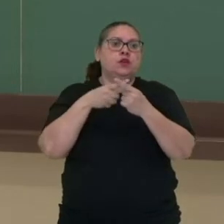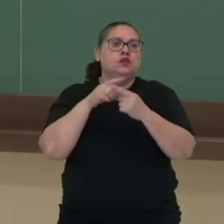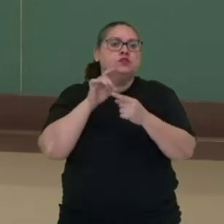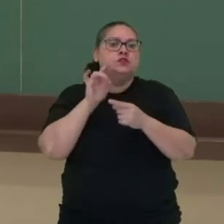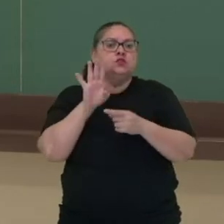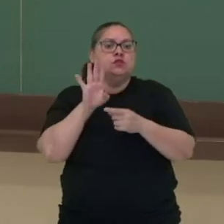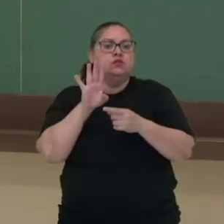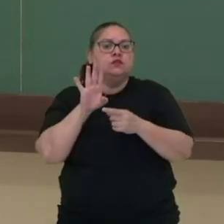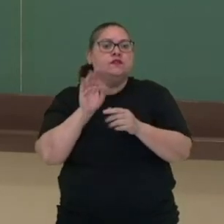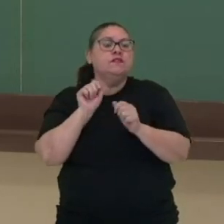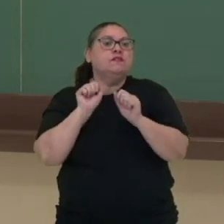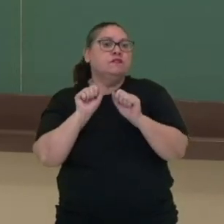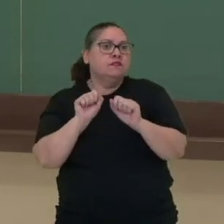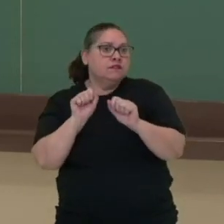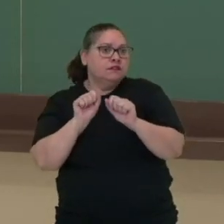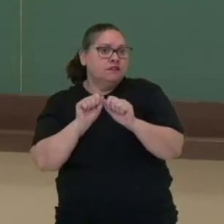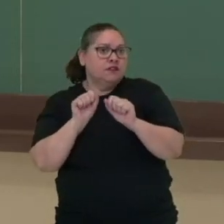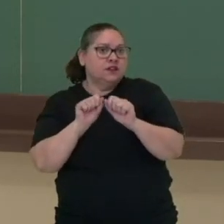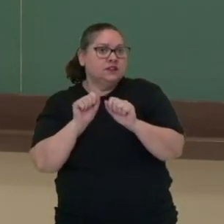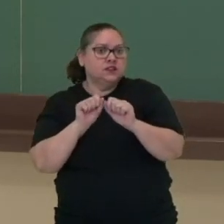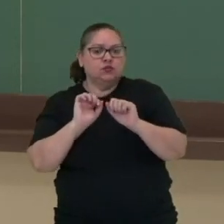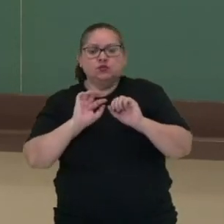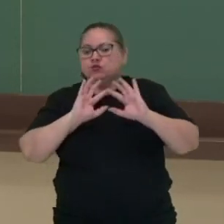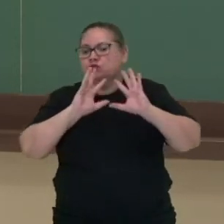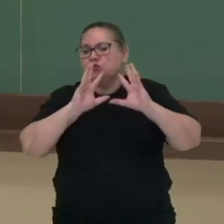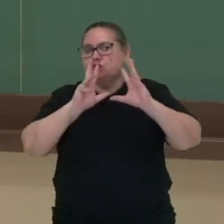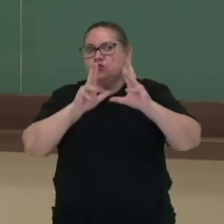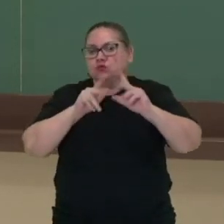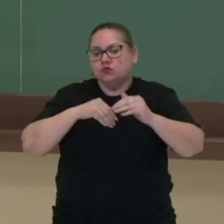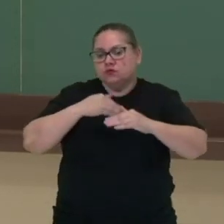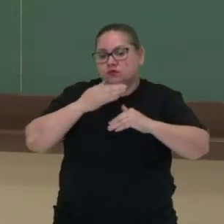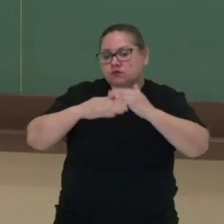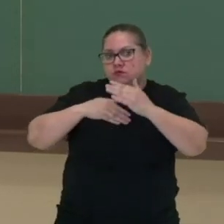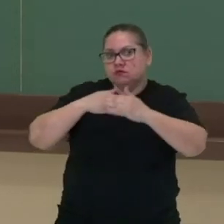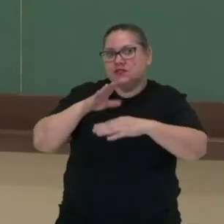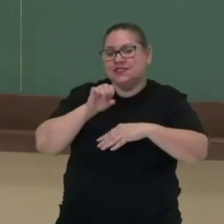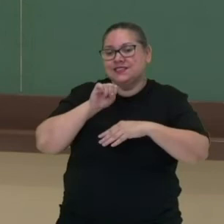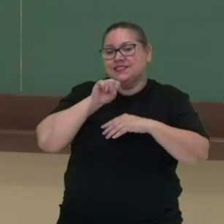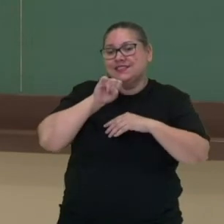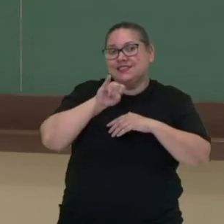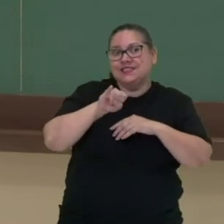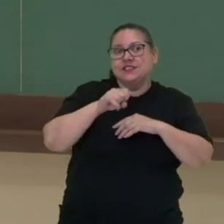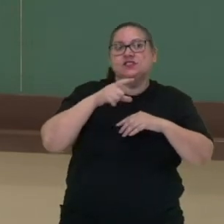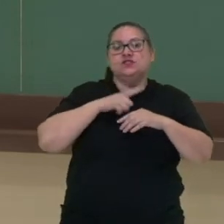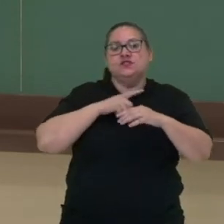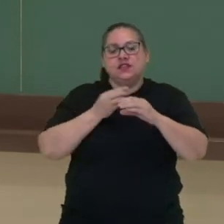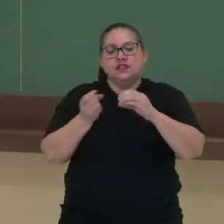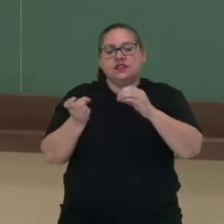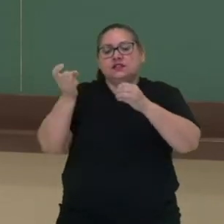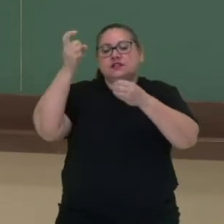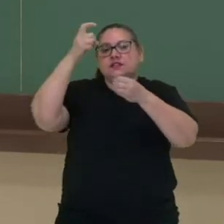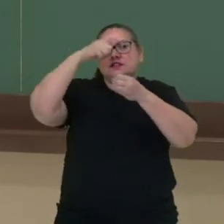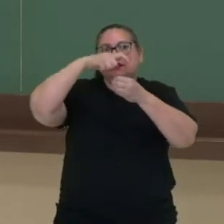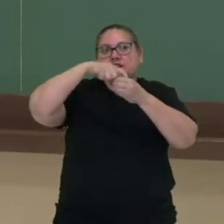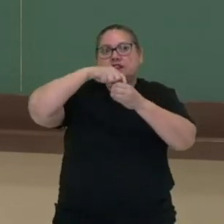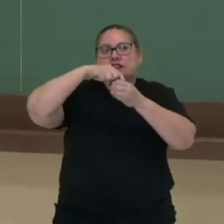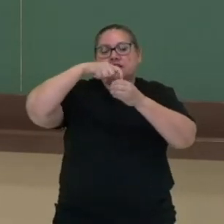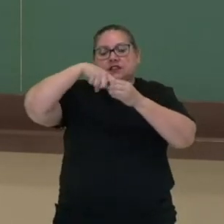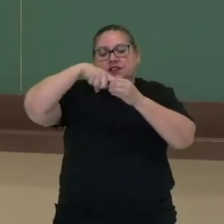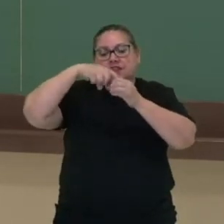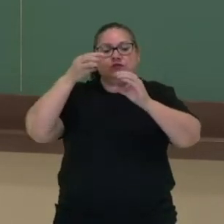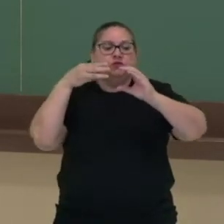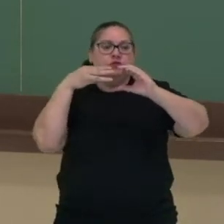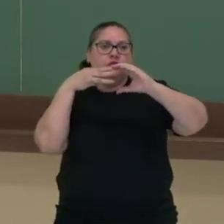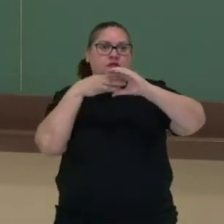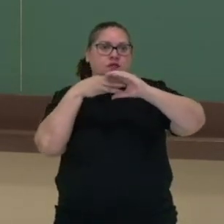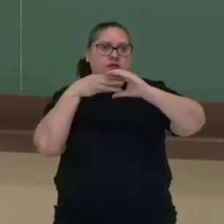vão conseguir fazer todo esse processo se eles estiverem dentro